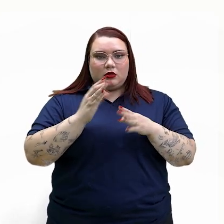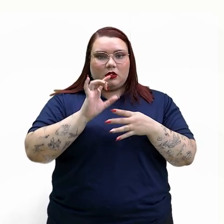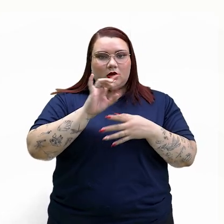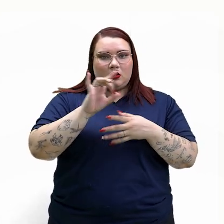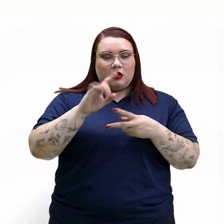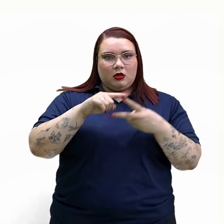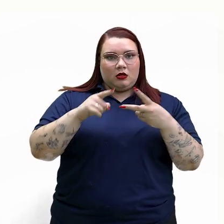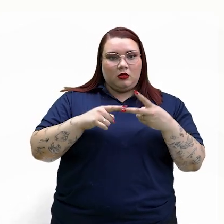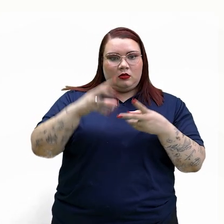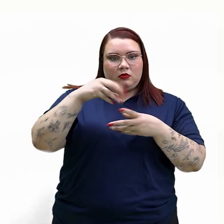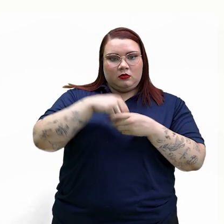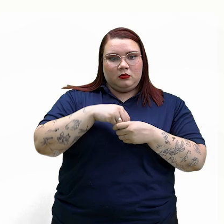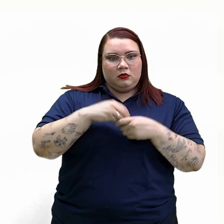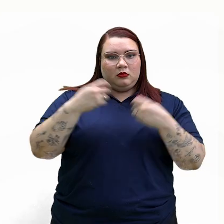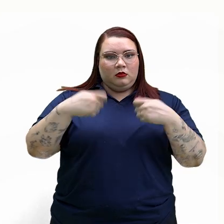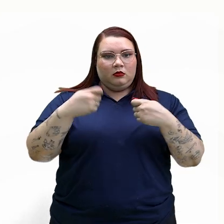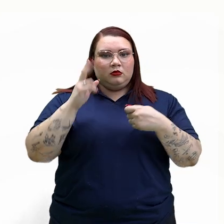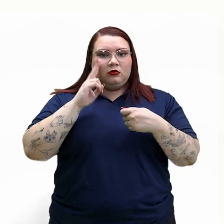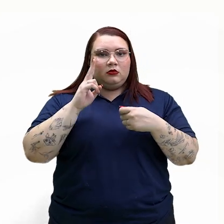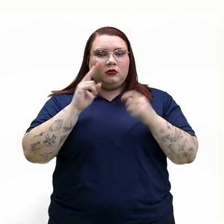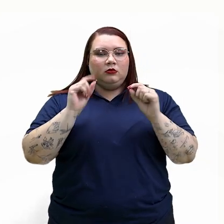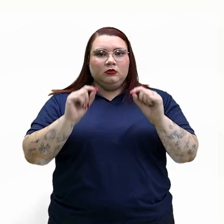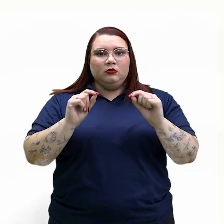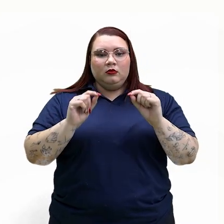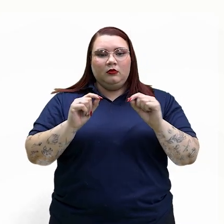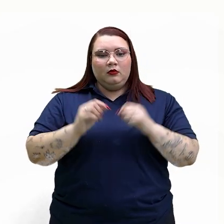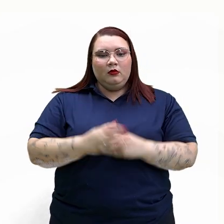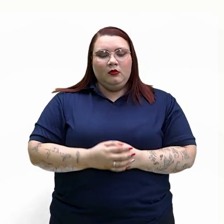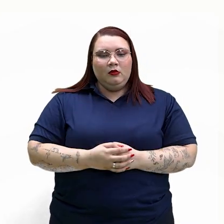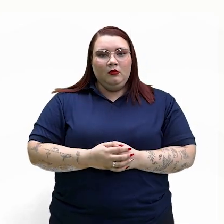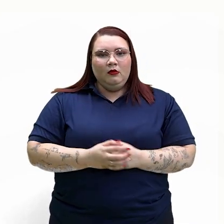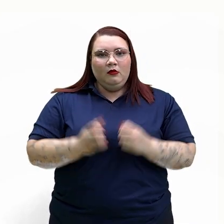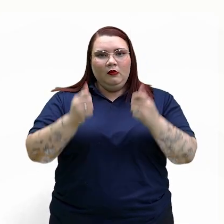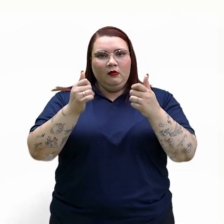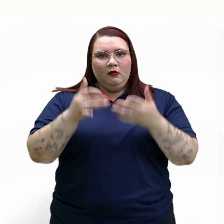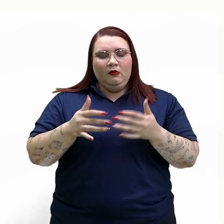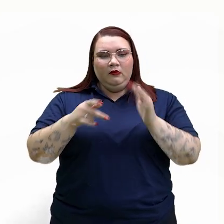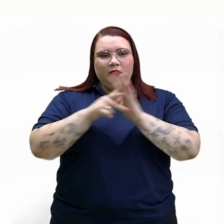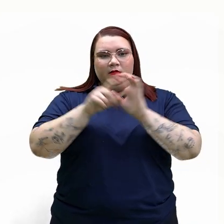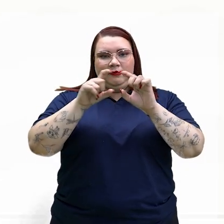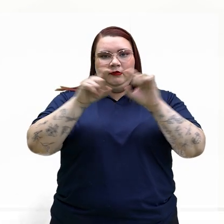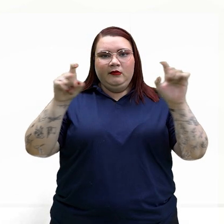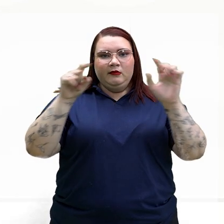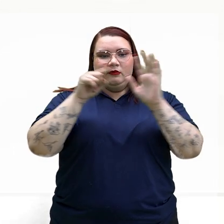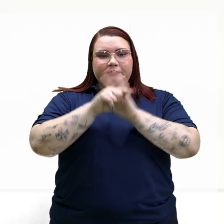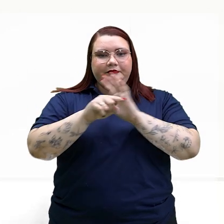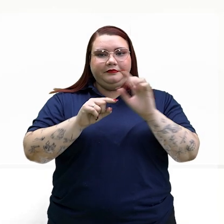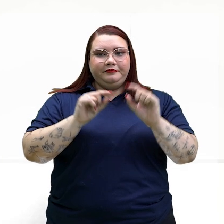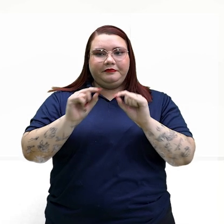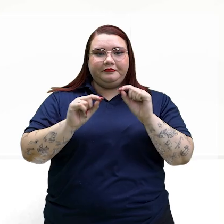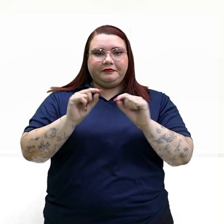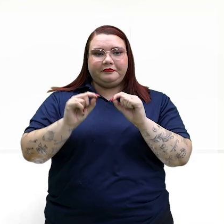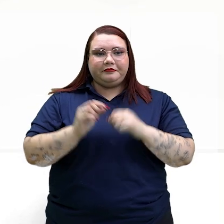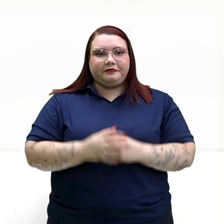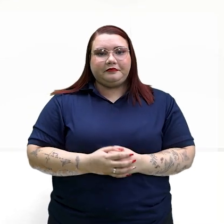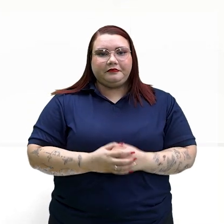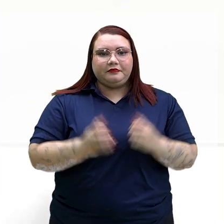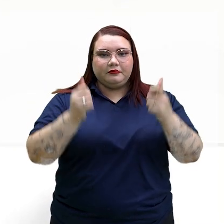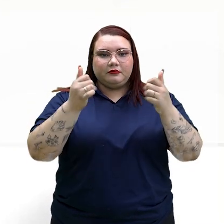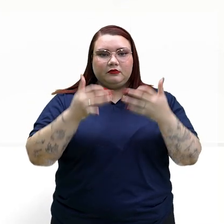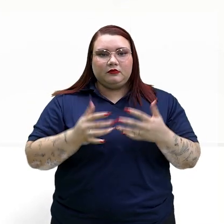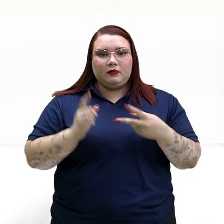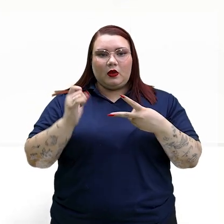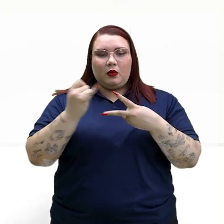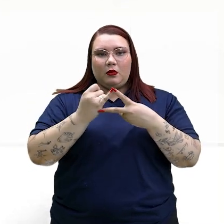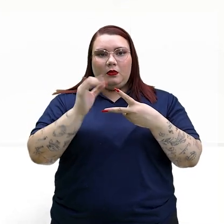ângulo interno, eu tenho que lembrar lá da questão, lá do enunciado, que ele falou que esse polígono